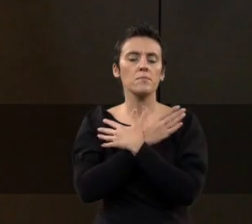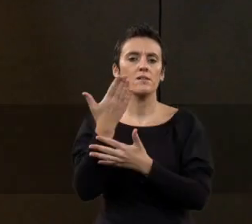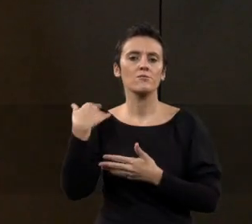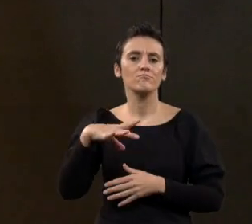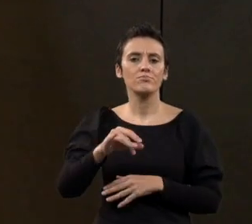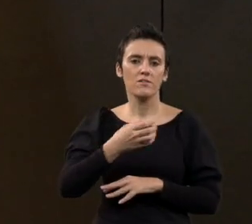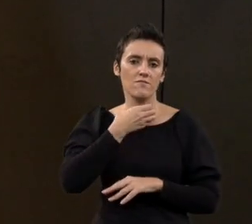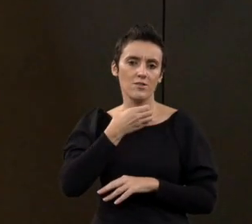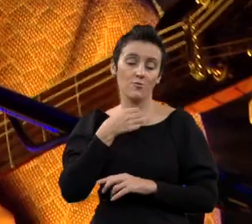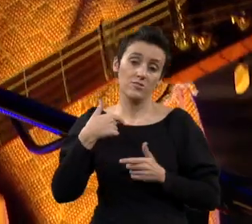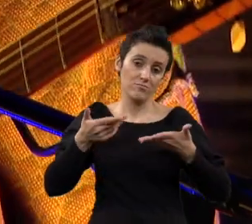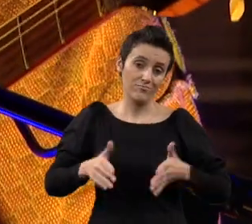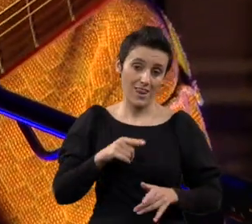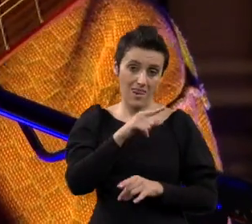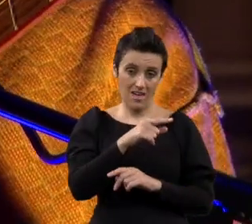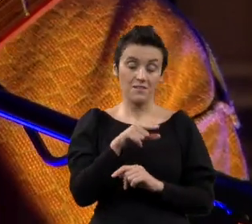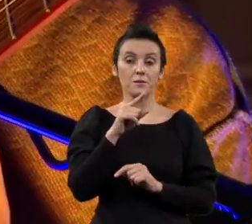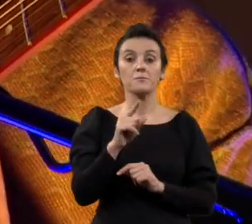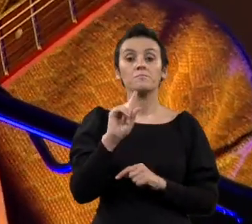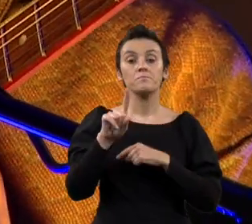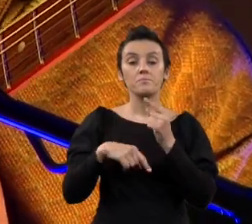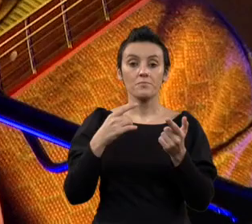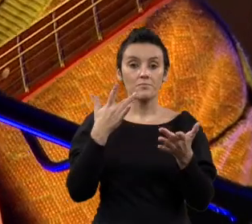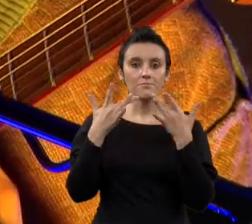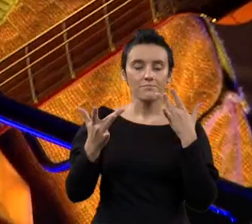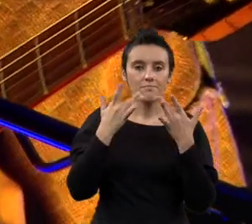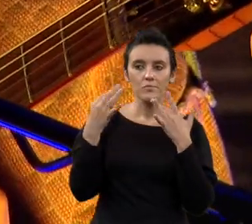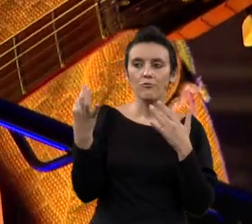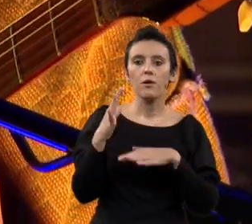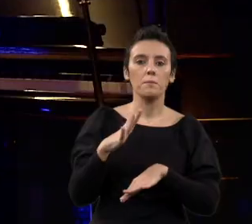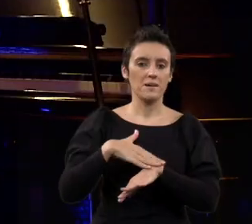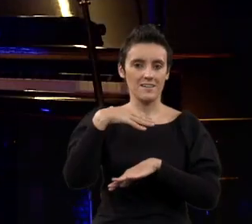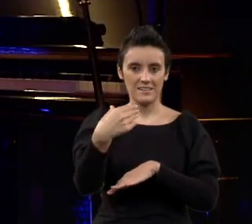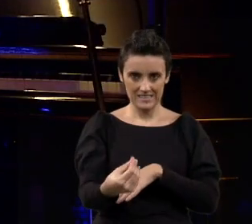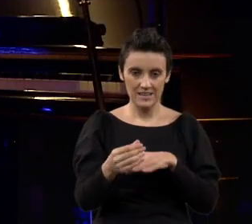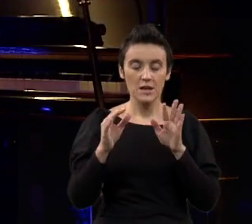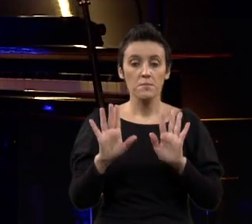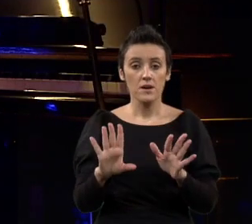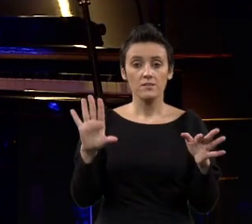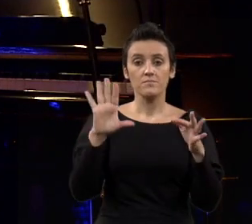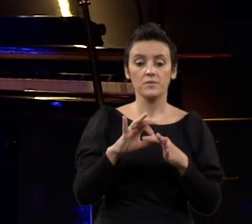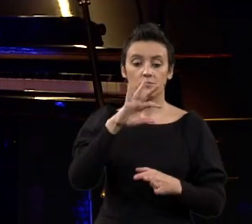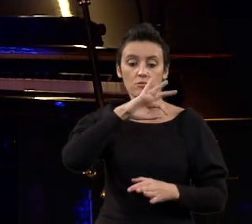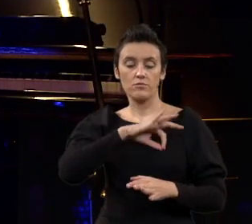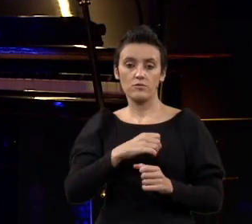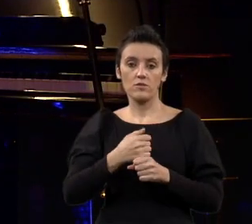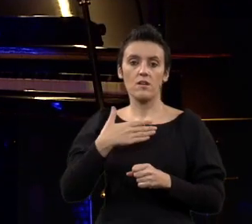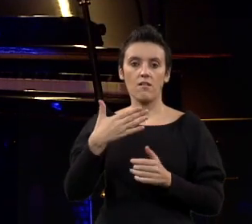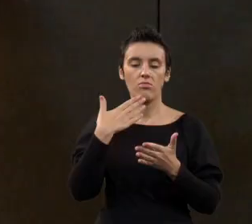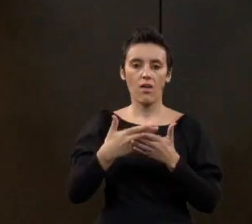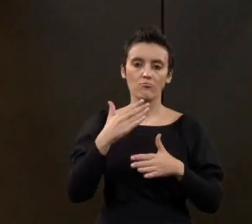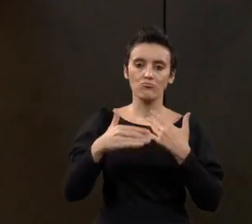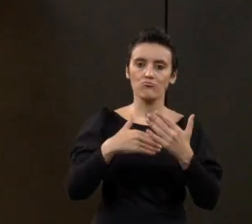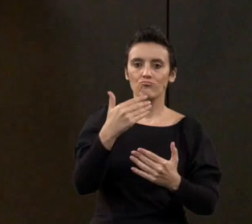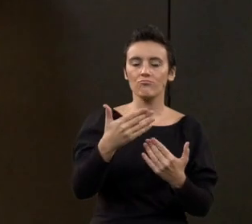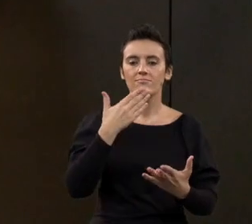altura, onde eu sou natural. O teatro apareceu mais tarde, mas profissionalmente evoluiu e fez com que eu